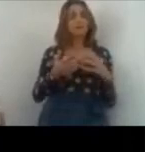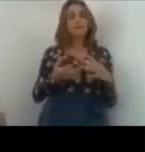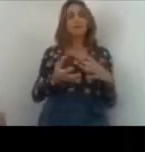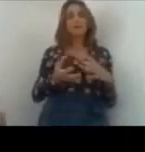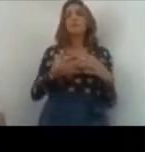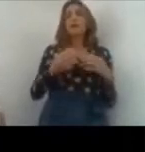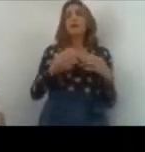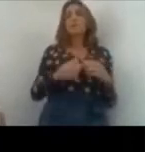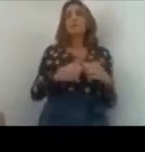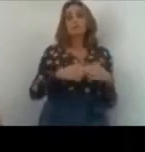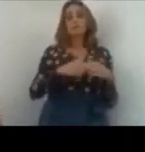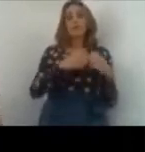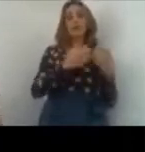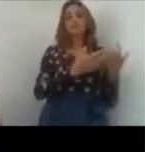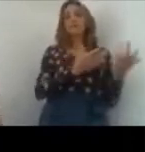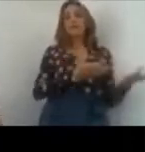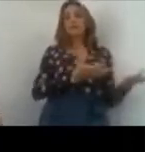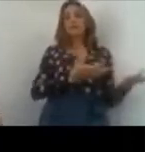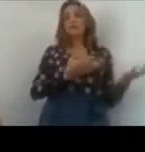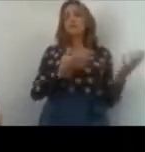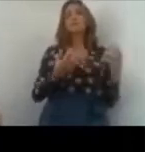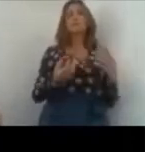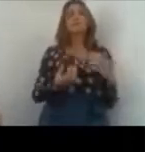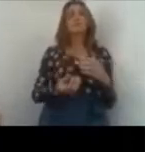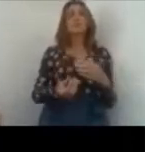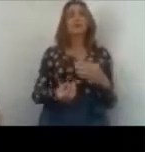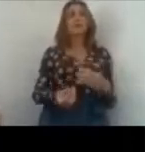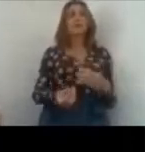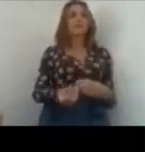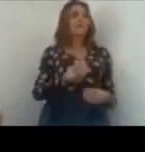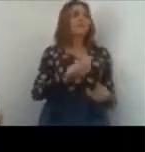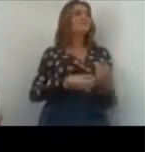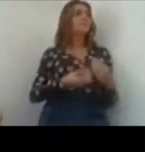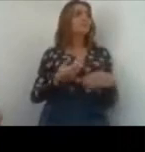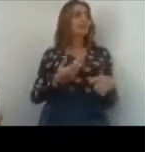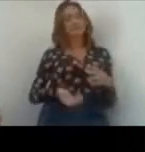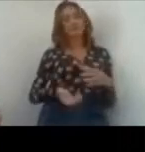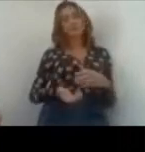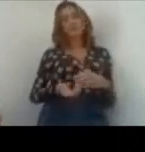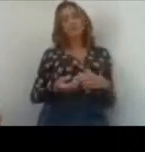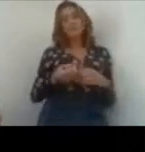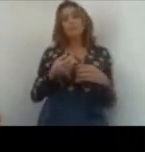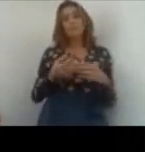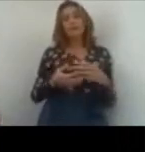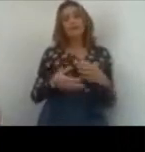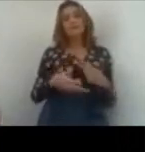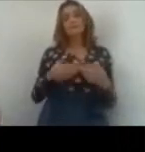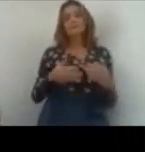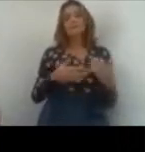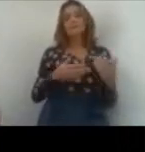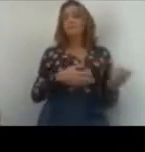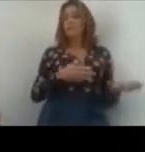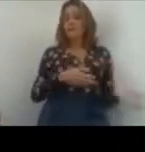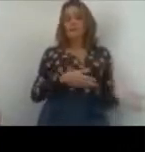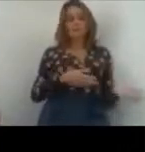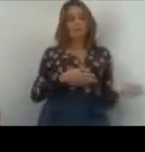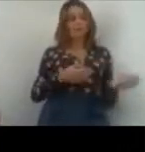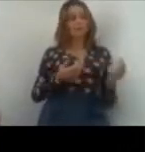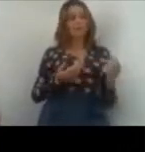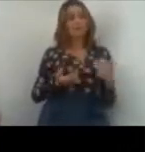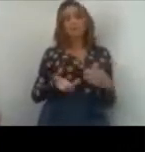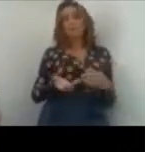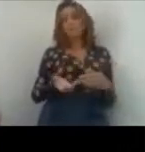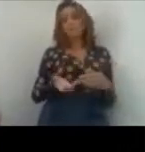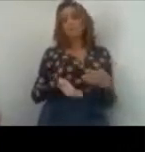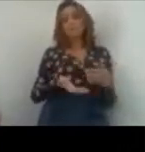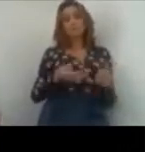isso está relacionado a fatores raciais. Não existe uma explicação para essa predilação pela